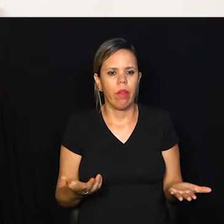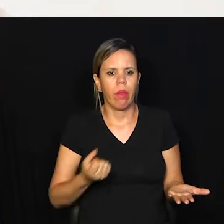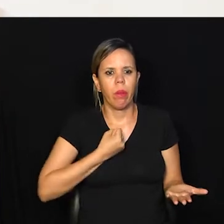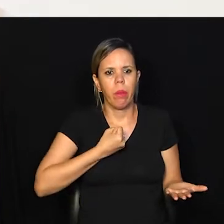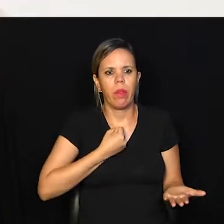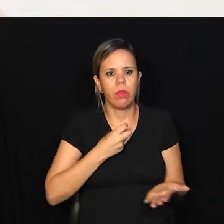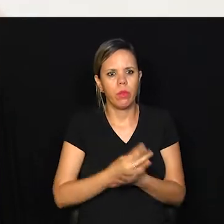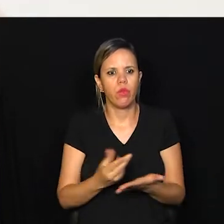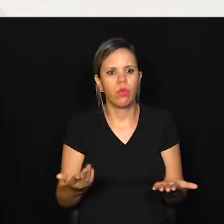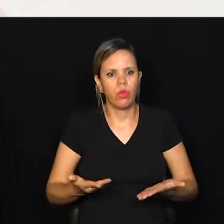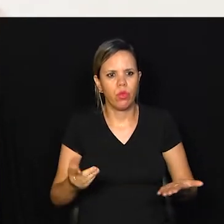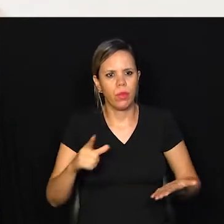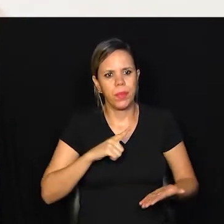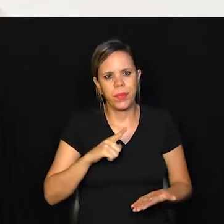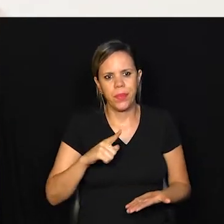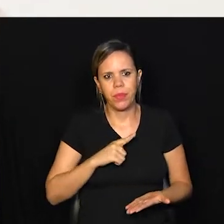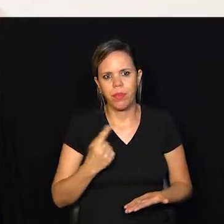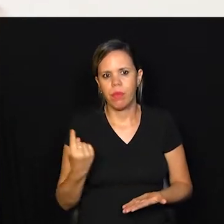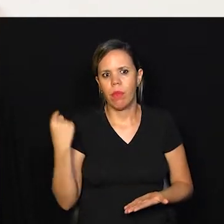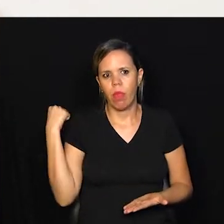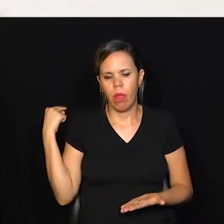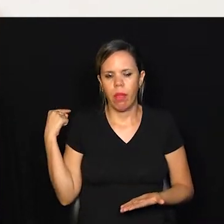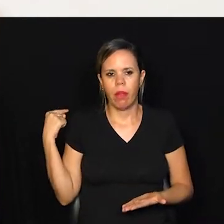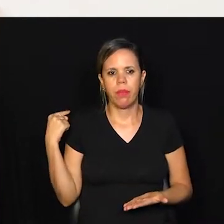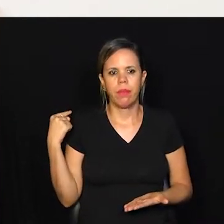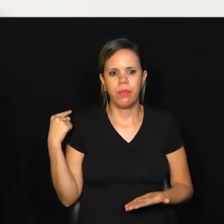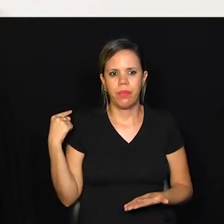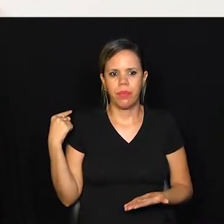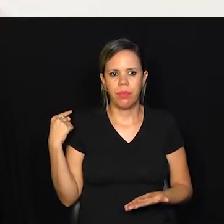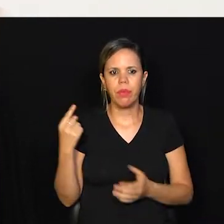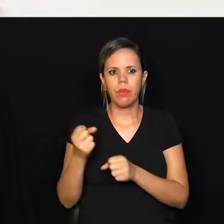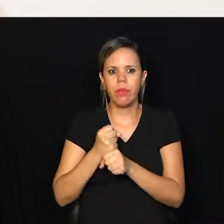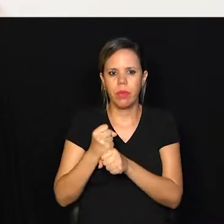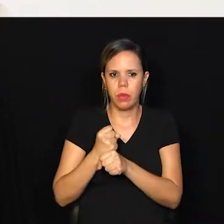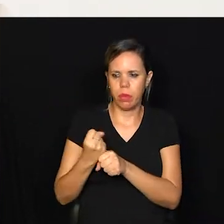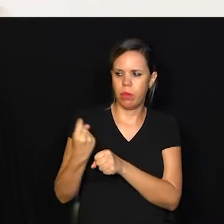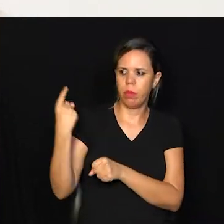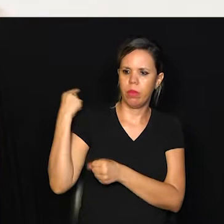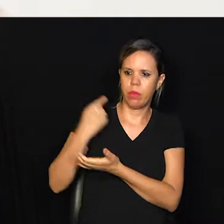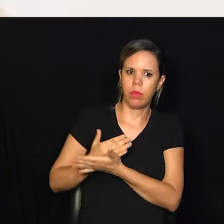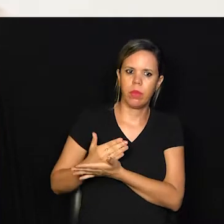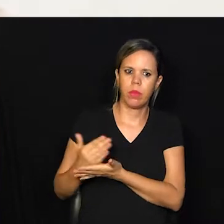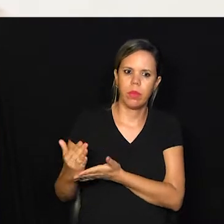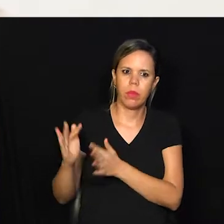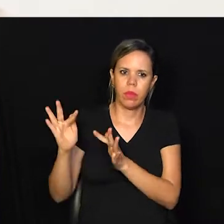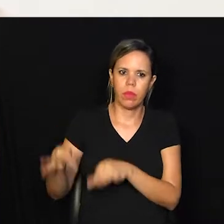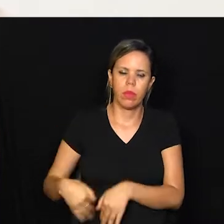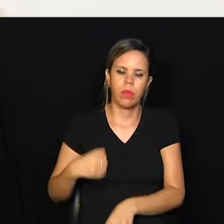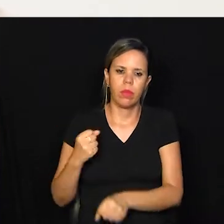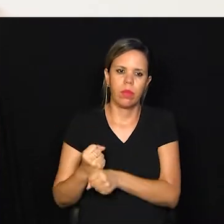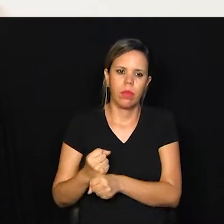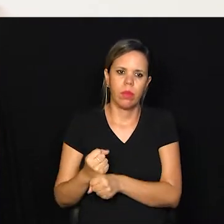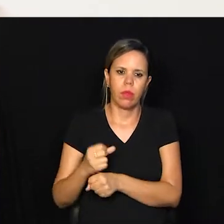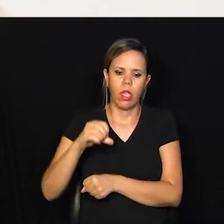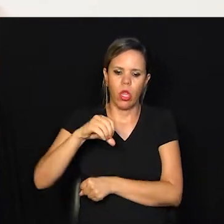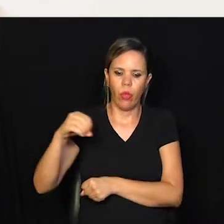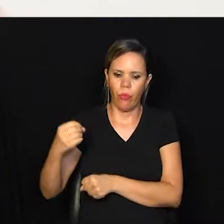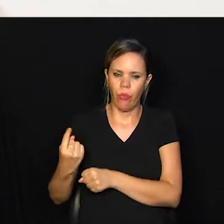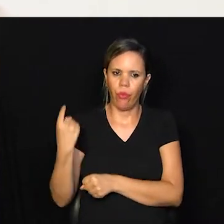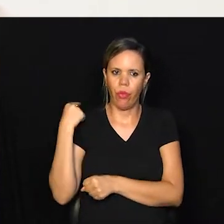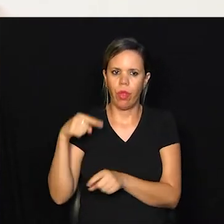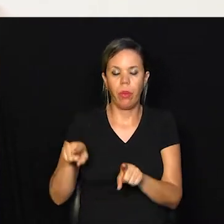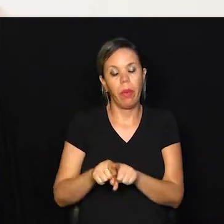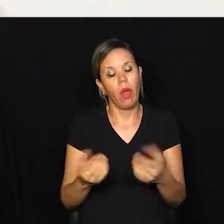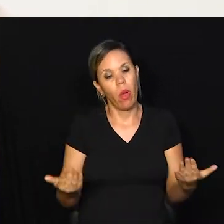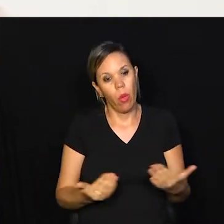que existe hoje, existiu já na década passada, no final dos anos 90. Só